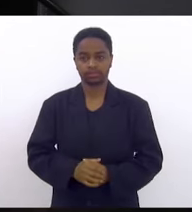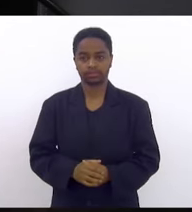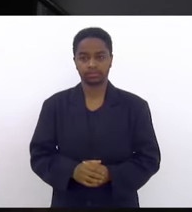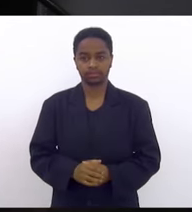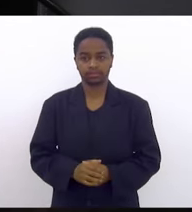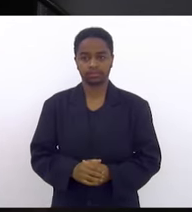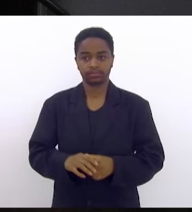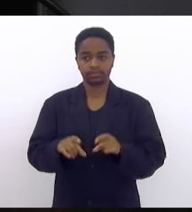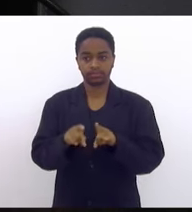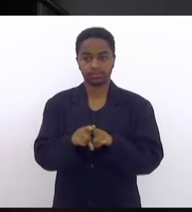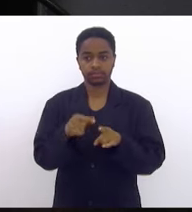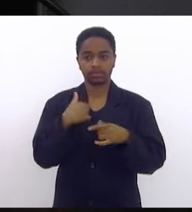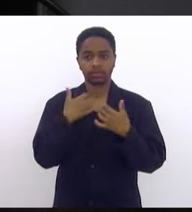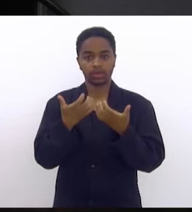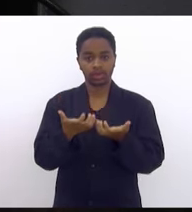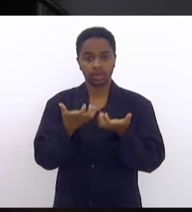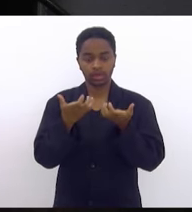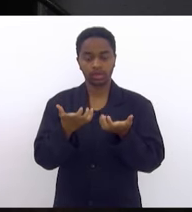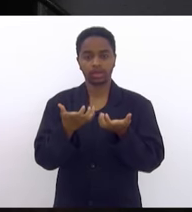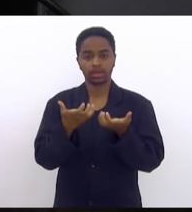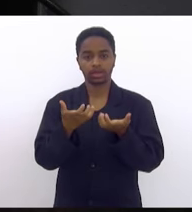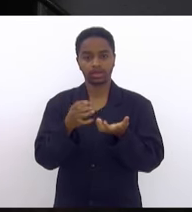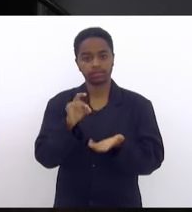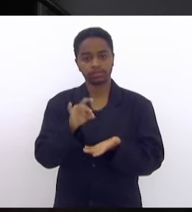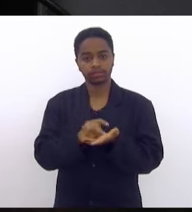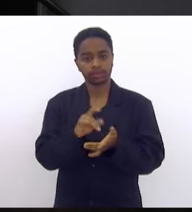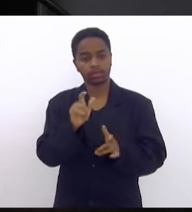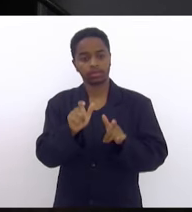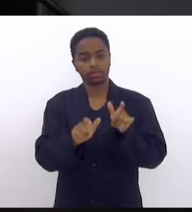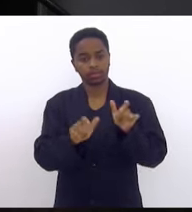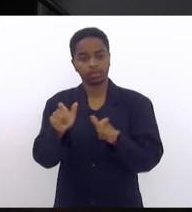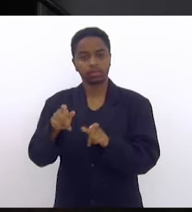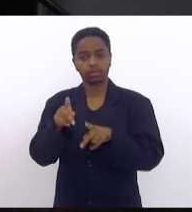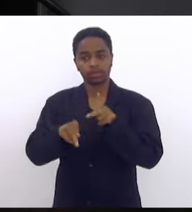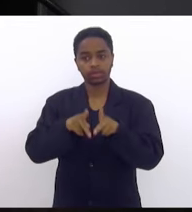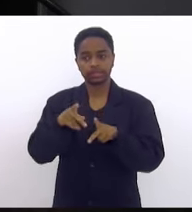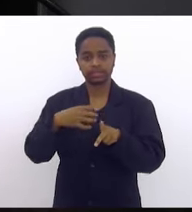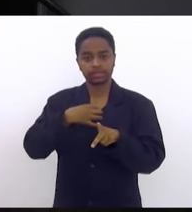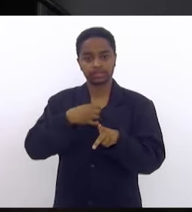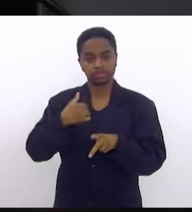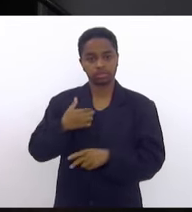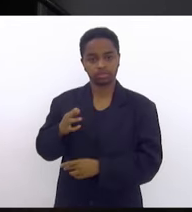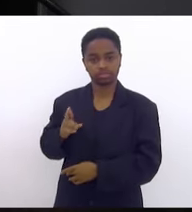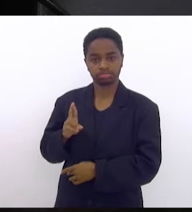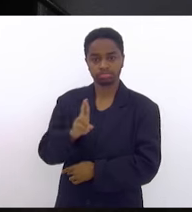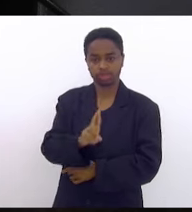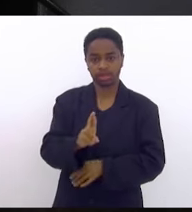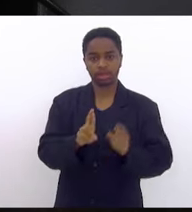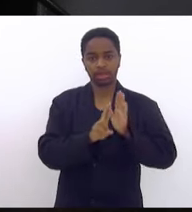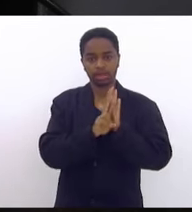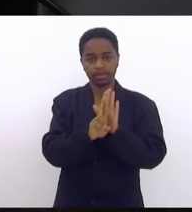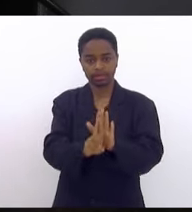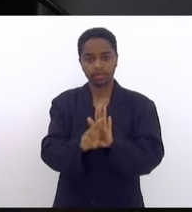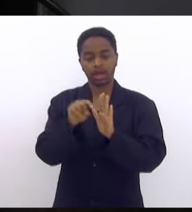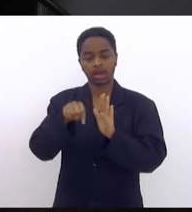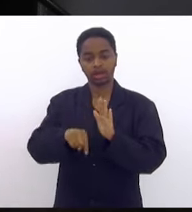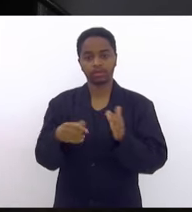E eu queria muito, muito, muito que eles se sentissem representados por mim, né, nesse breve tempo de